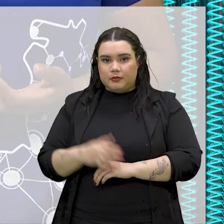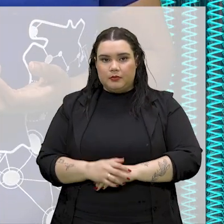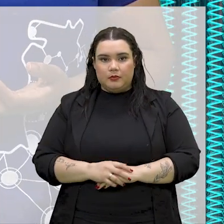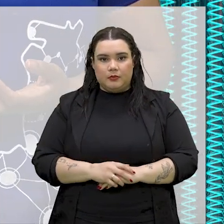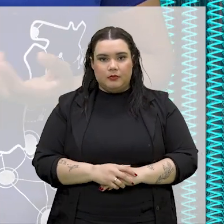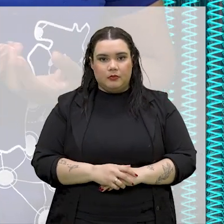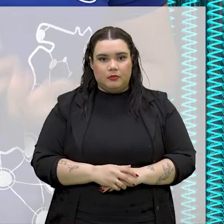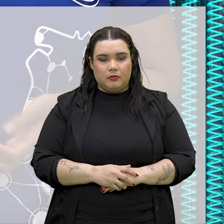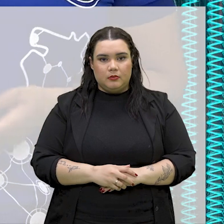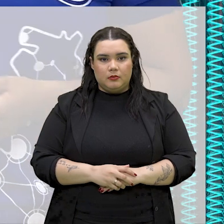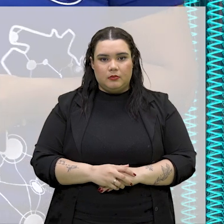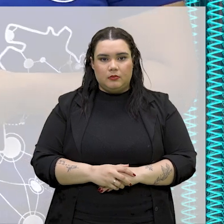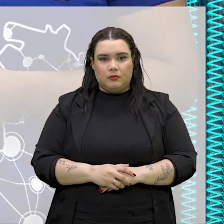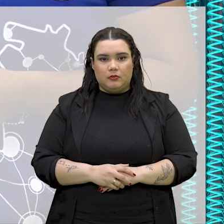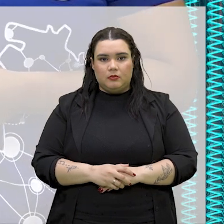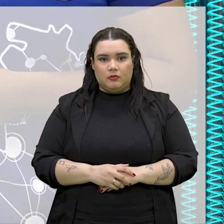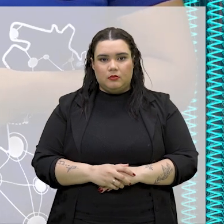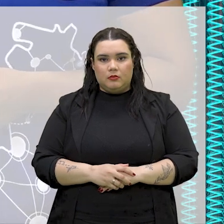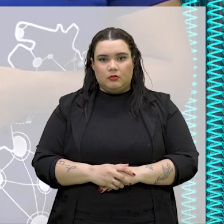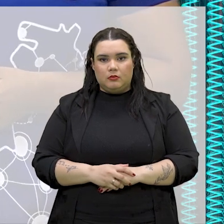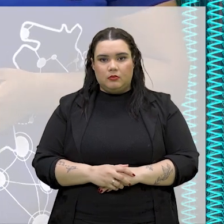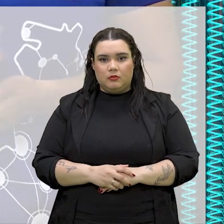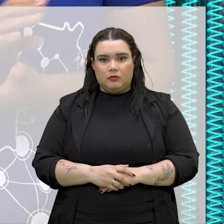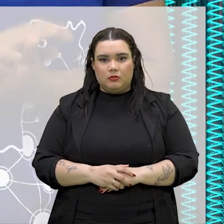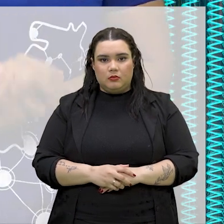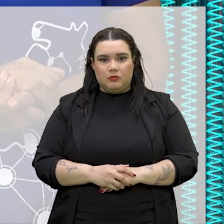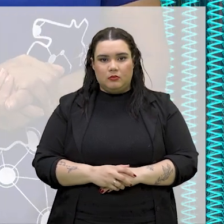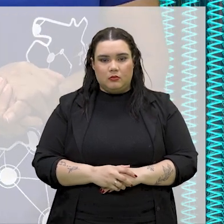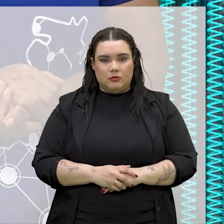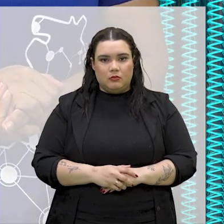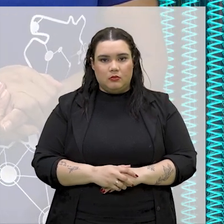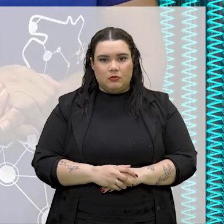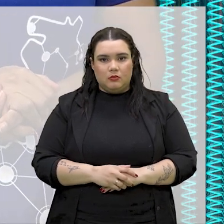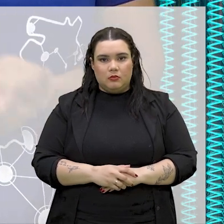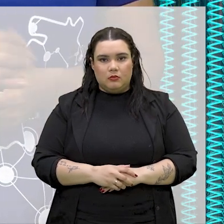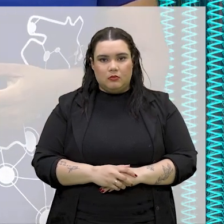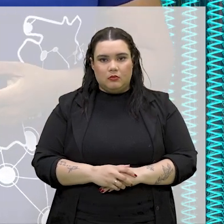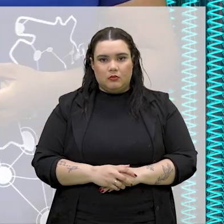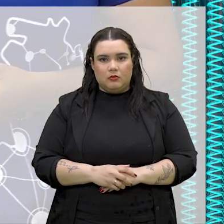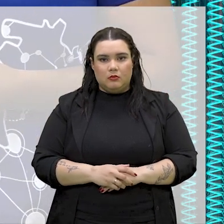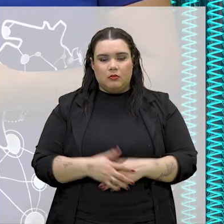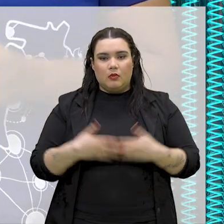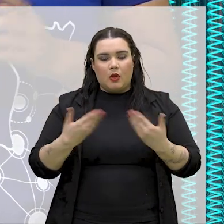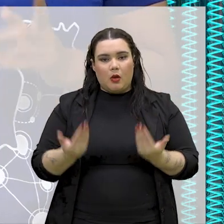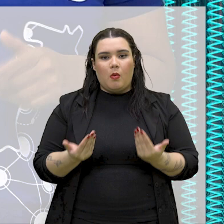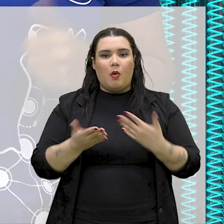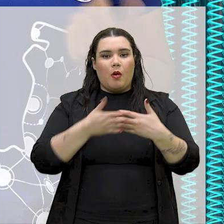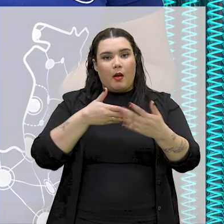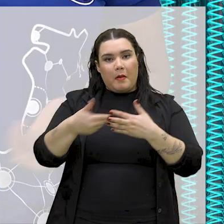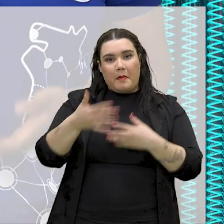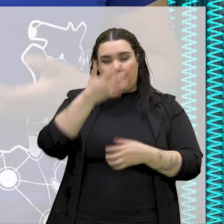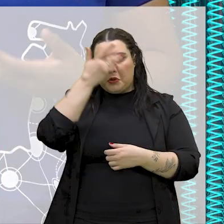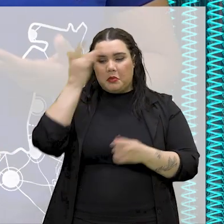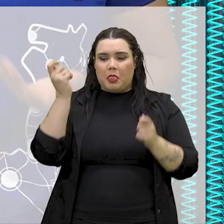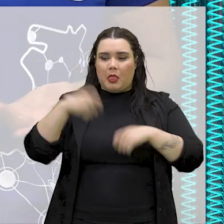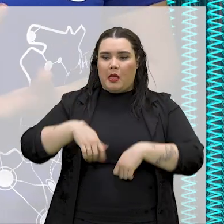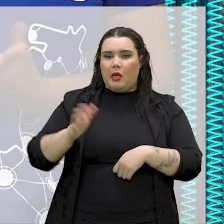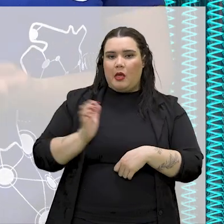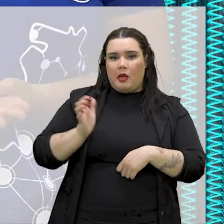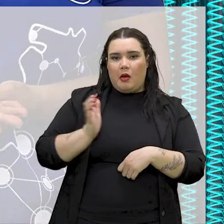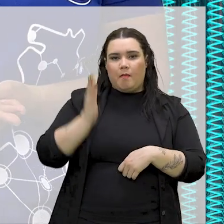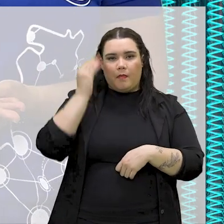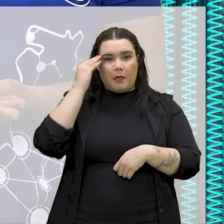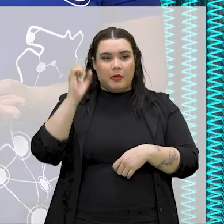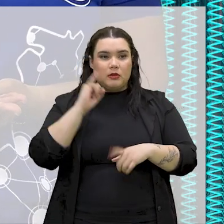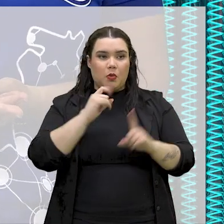become rich and famous if they know the right people. Então, qualquer pessoa pode ficar rica e famosa se conhecer as